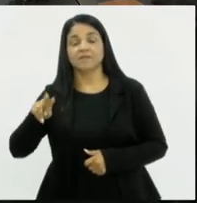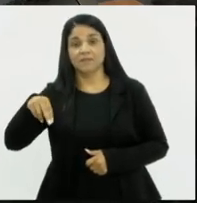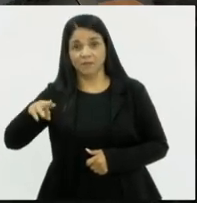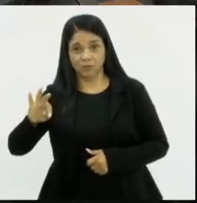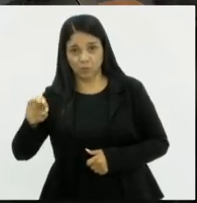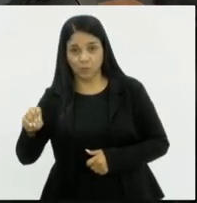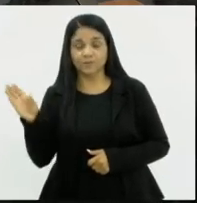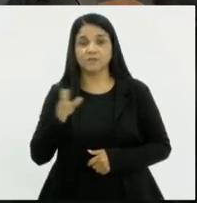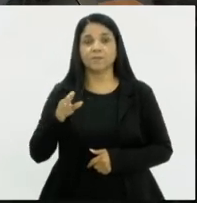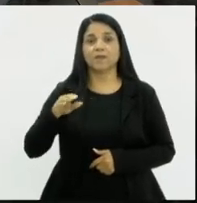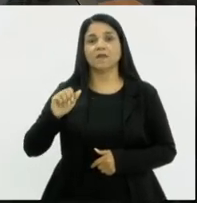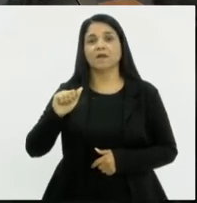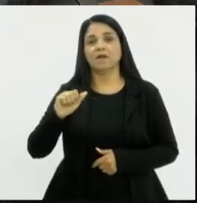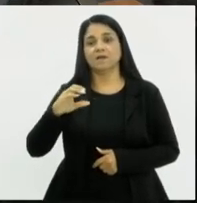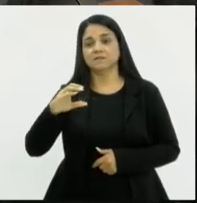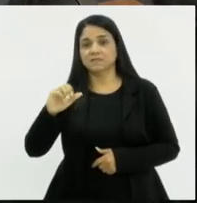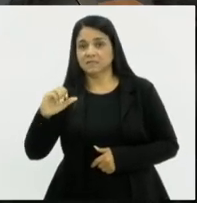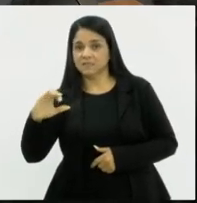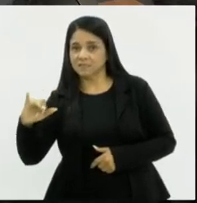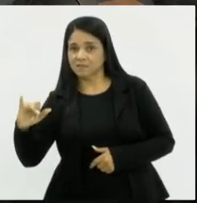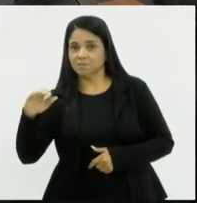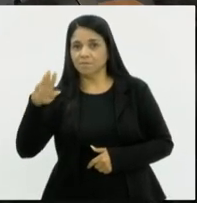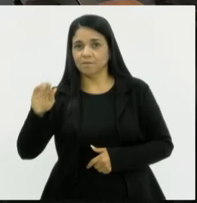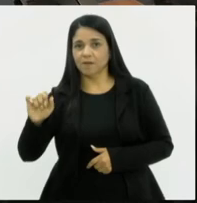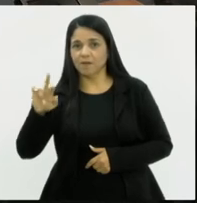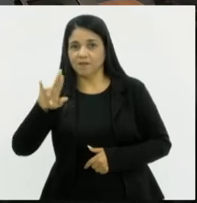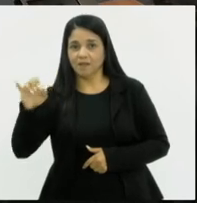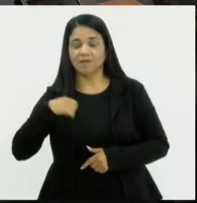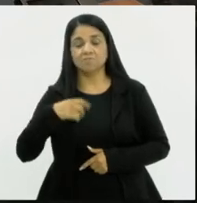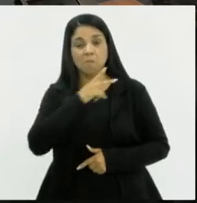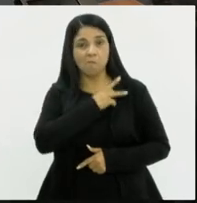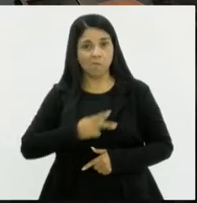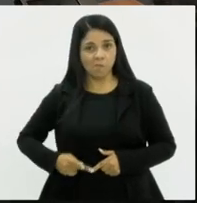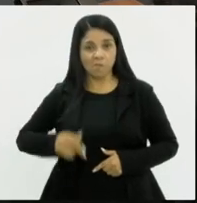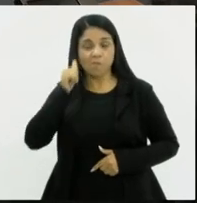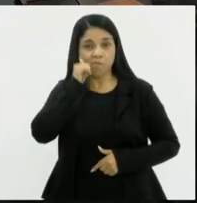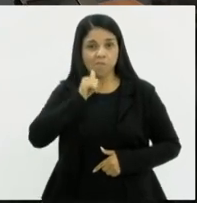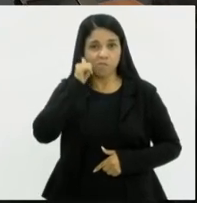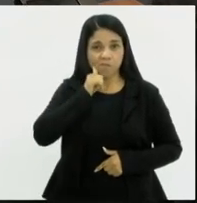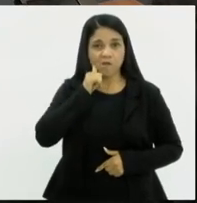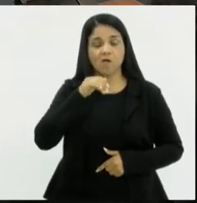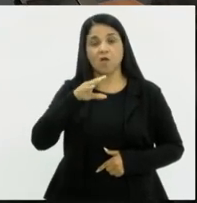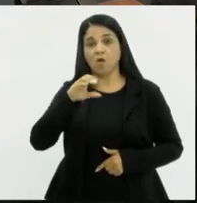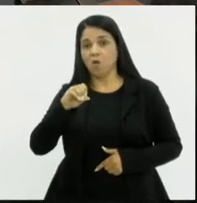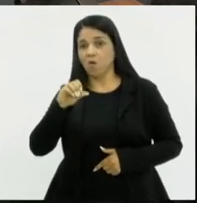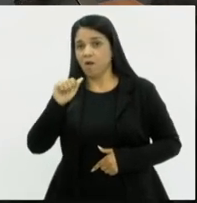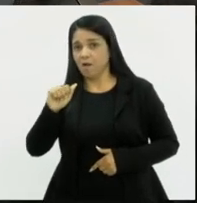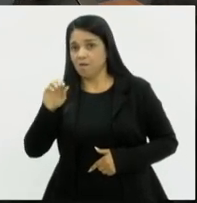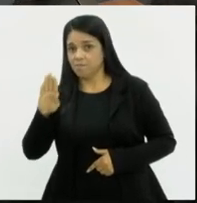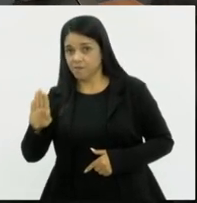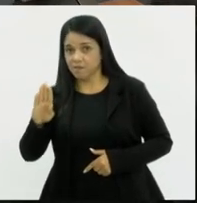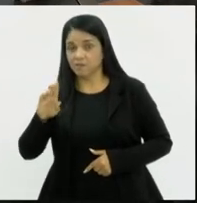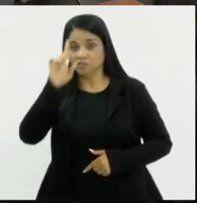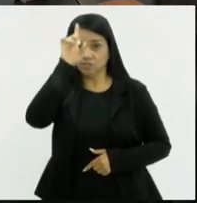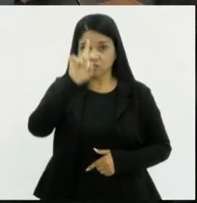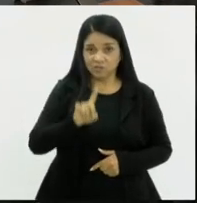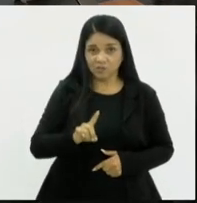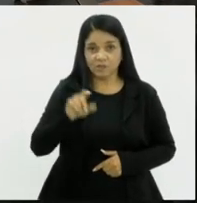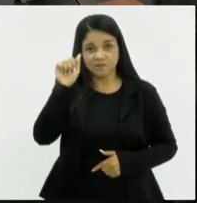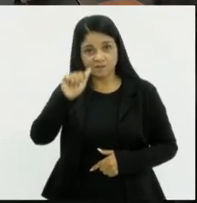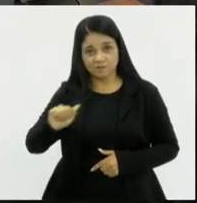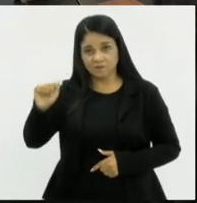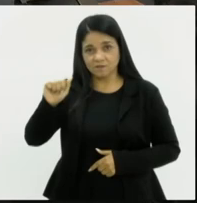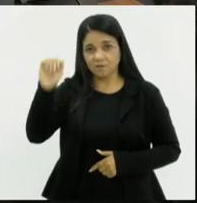prêmio Mulheres que Fazem a Diferença, conferido pela OAB, tendo as atribuições de diretora da